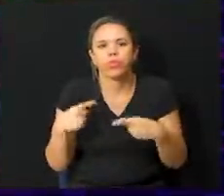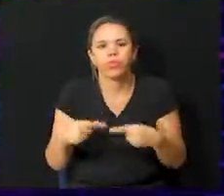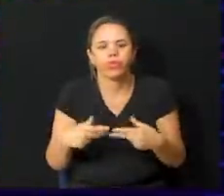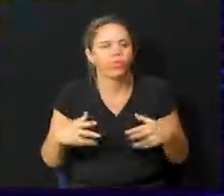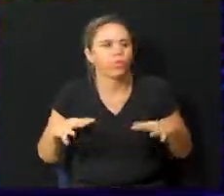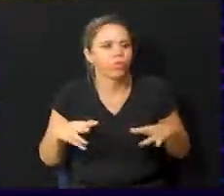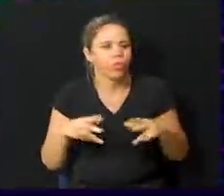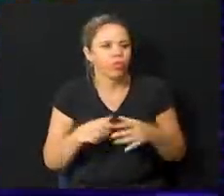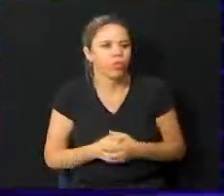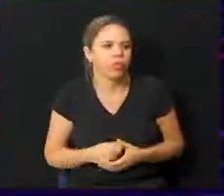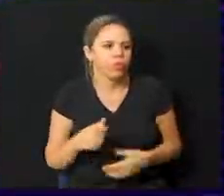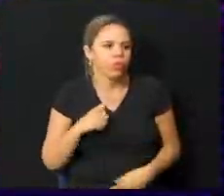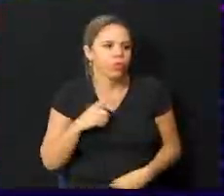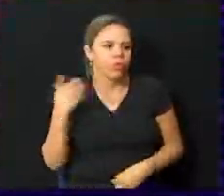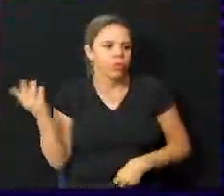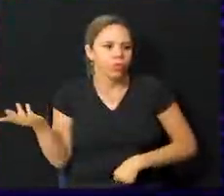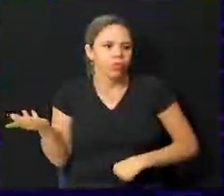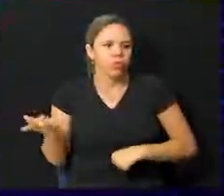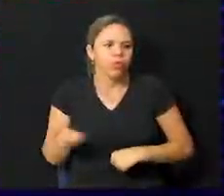Toca Livros também,